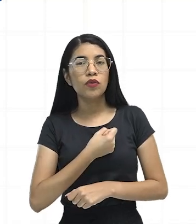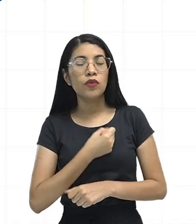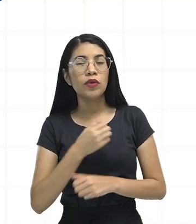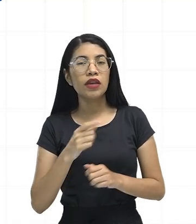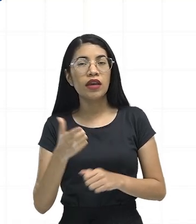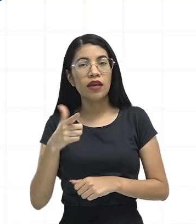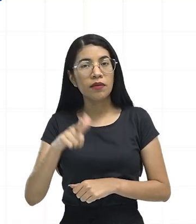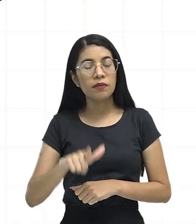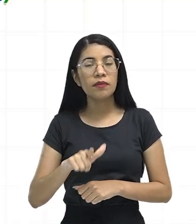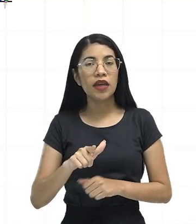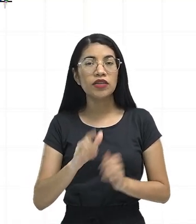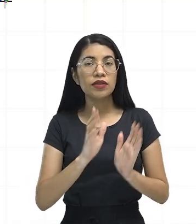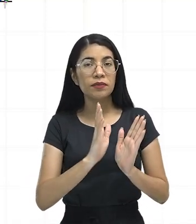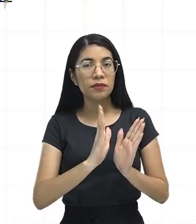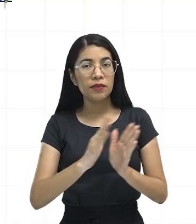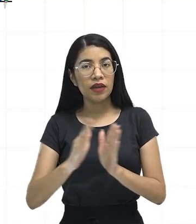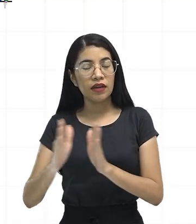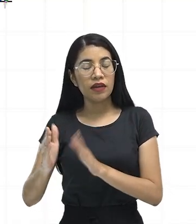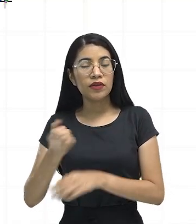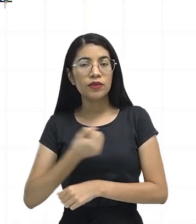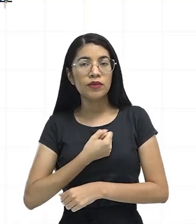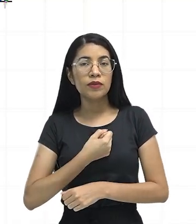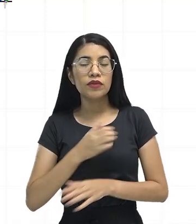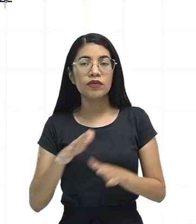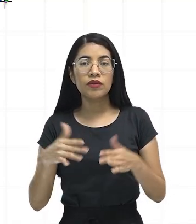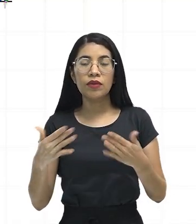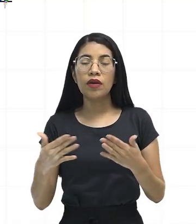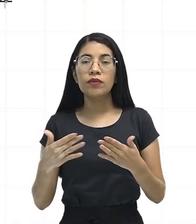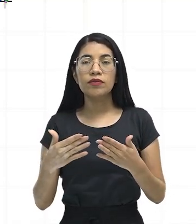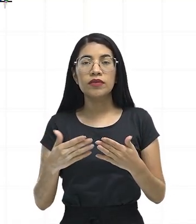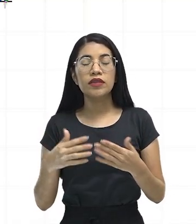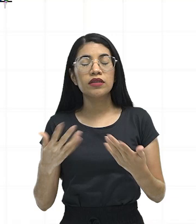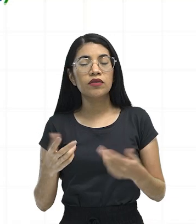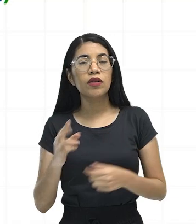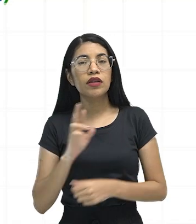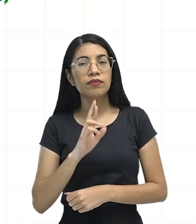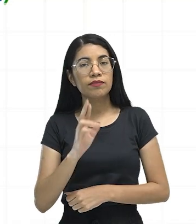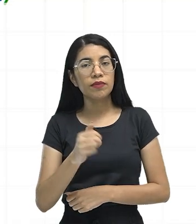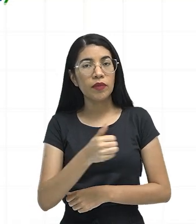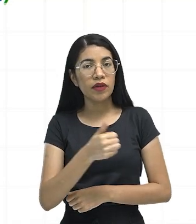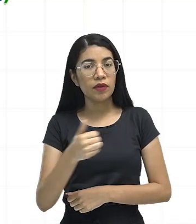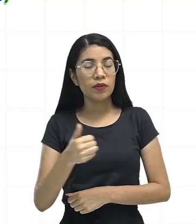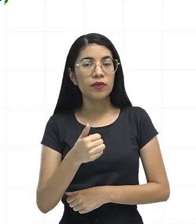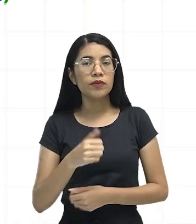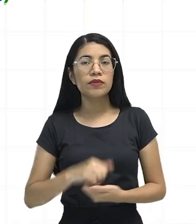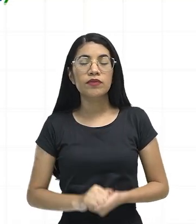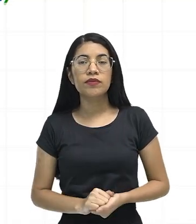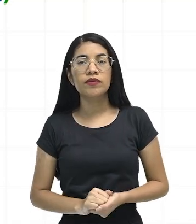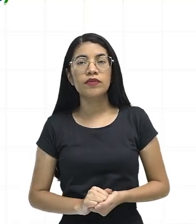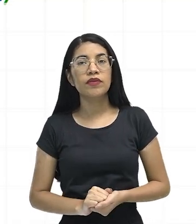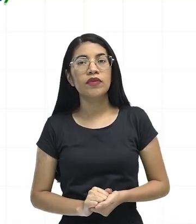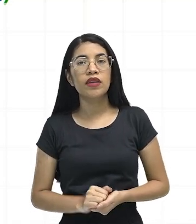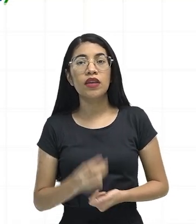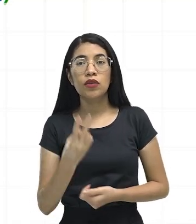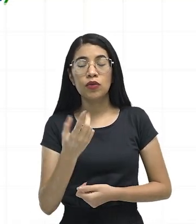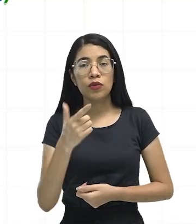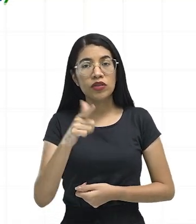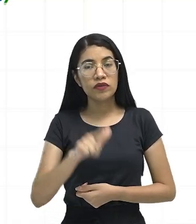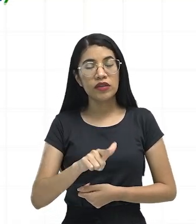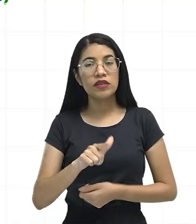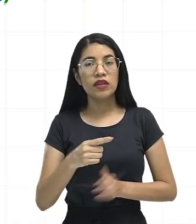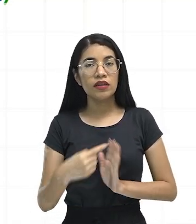sequência numérica aqui? Ó, foi o 11, né? O 11 apareceu aqui uma vez, duas